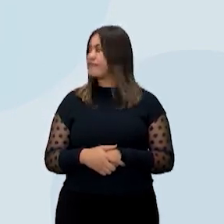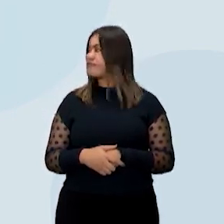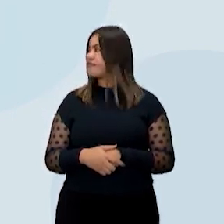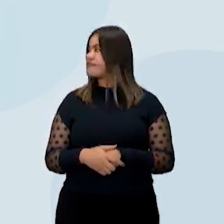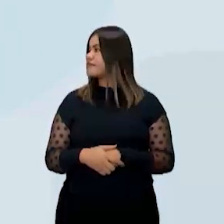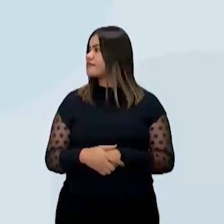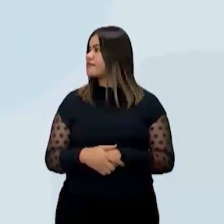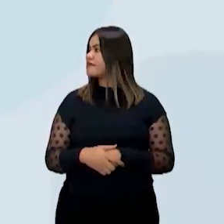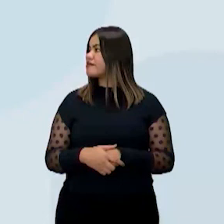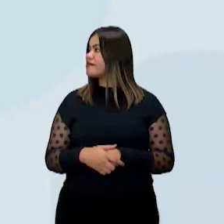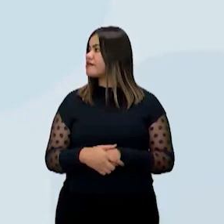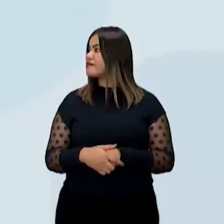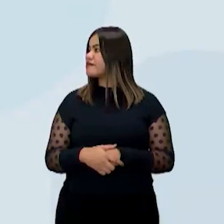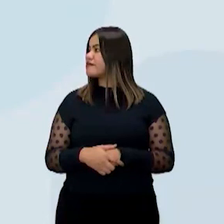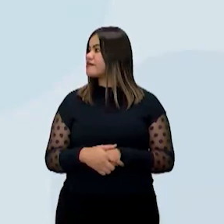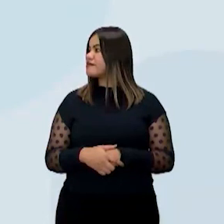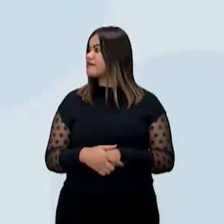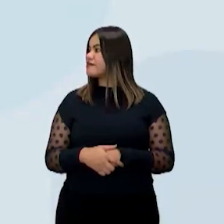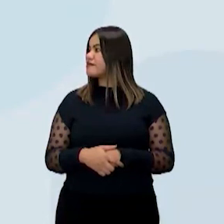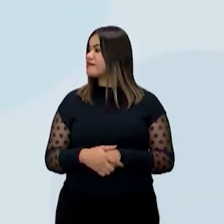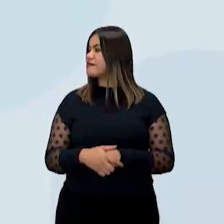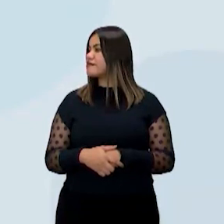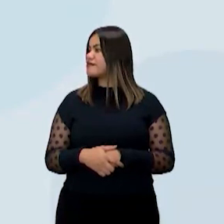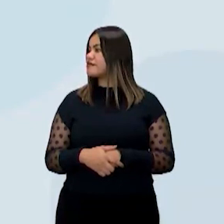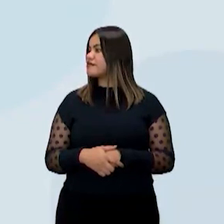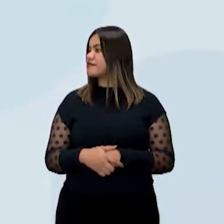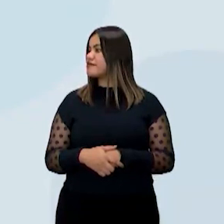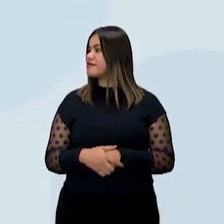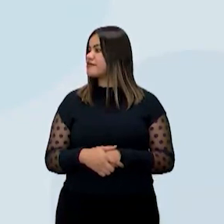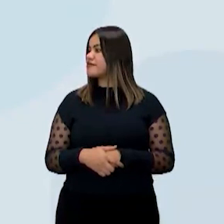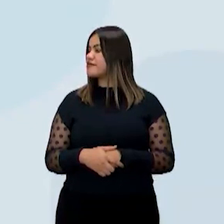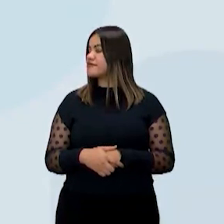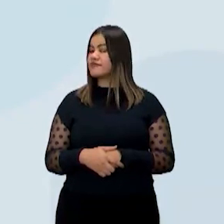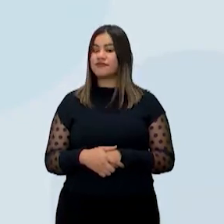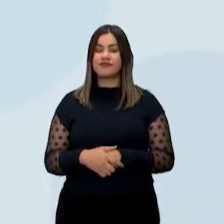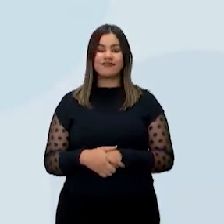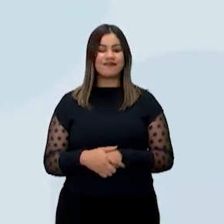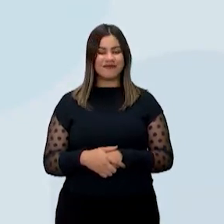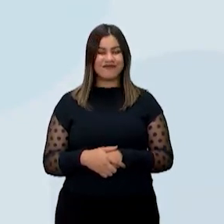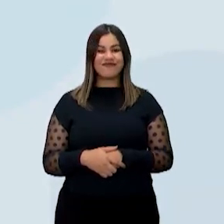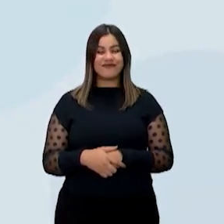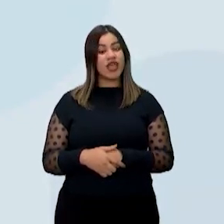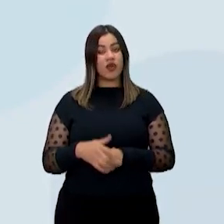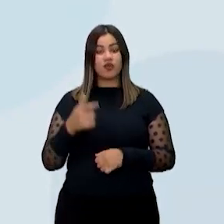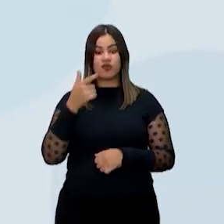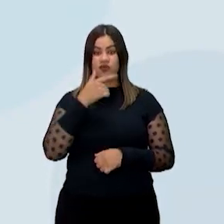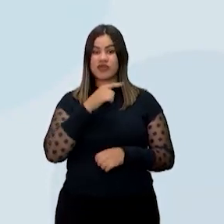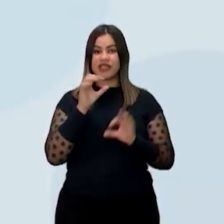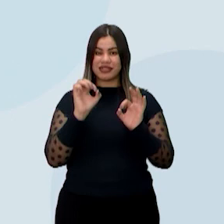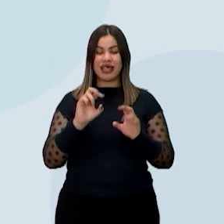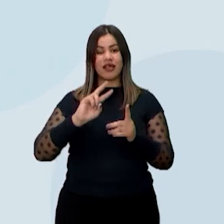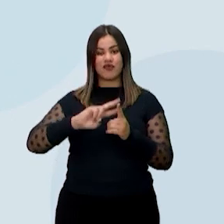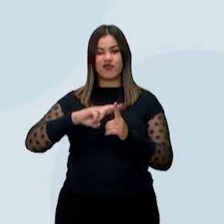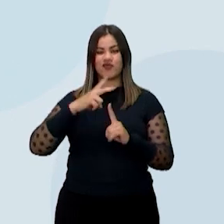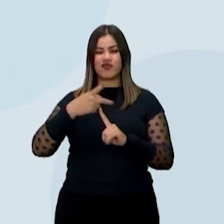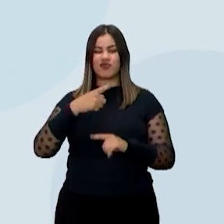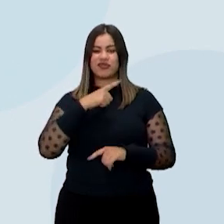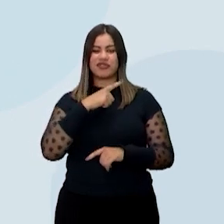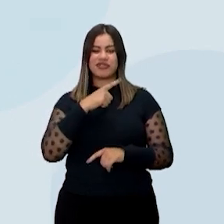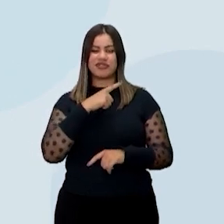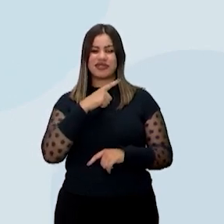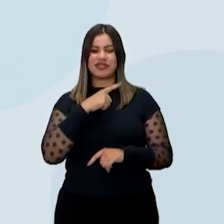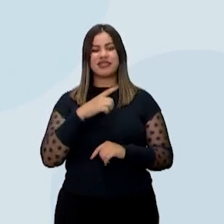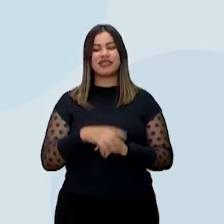vírgula. 2 e 2, 1 e 1. 2 e 2, 4, mais 1, 5, ó. 5,60. De fato, dobra, né?